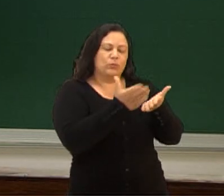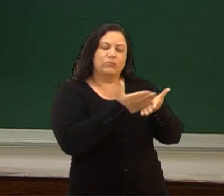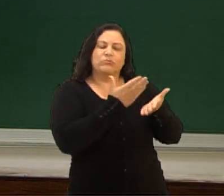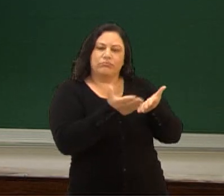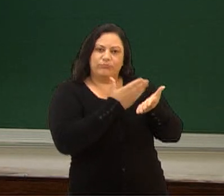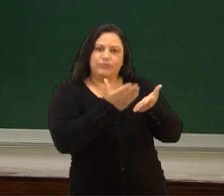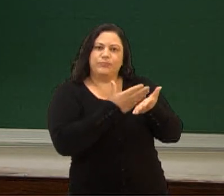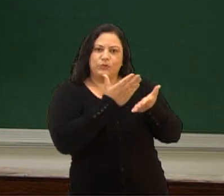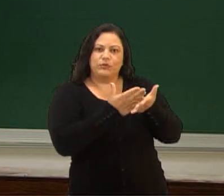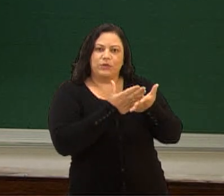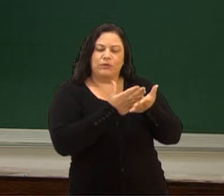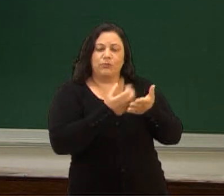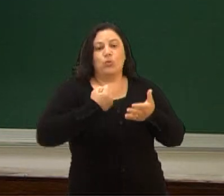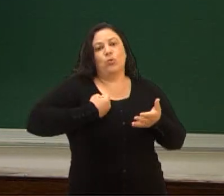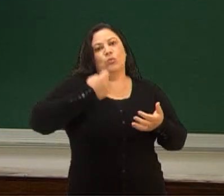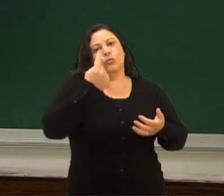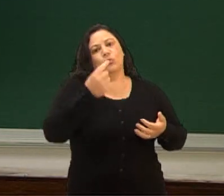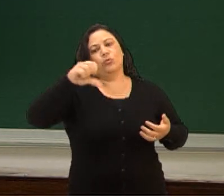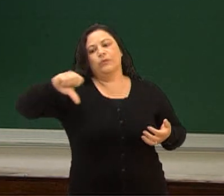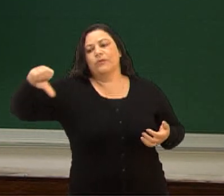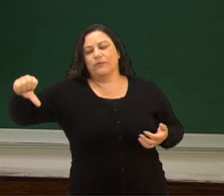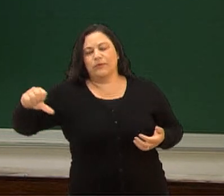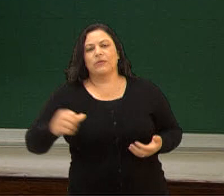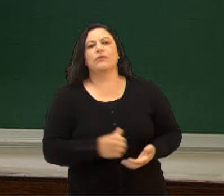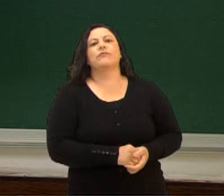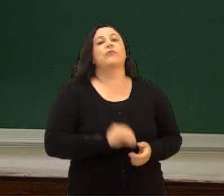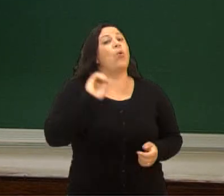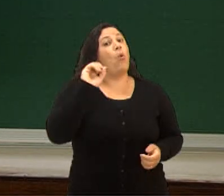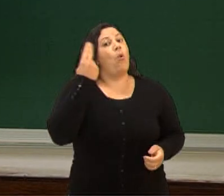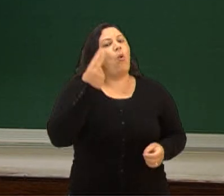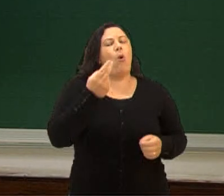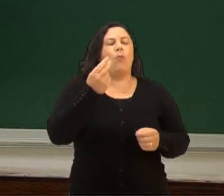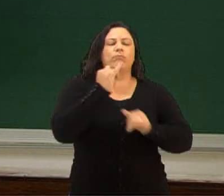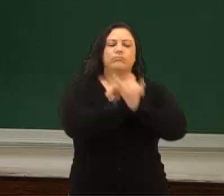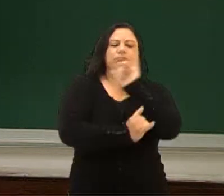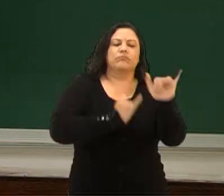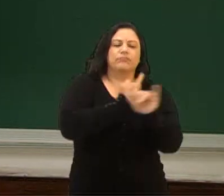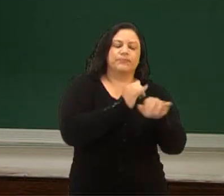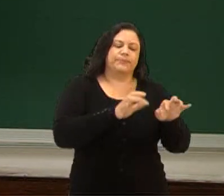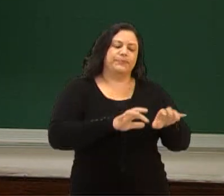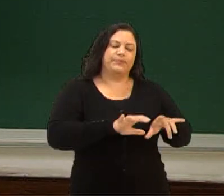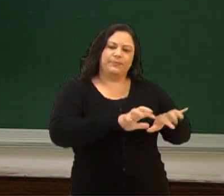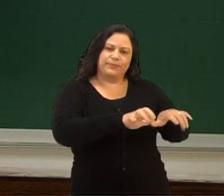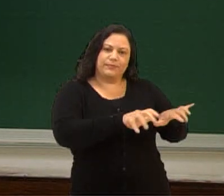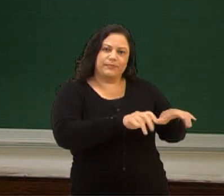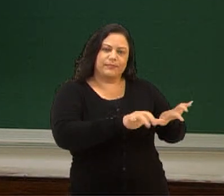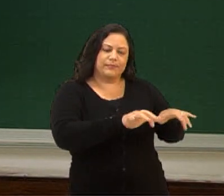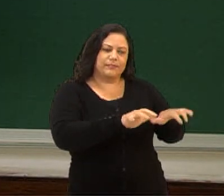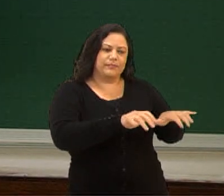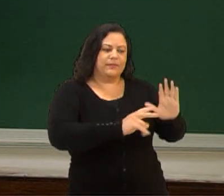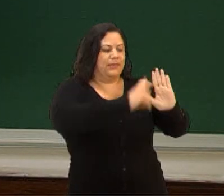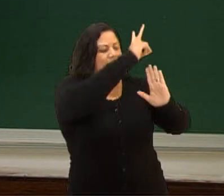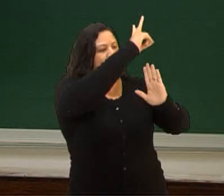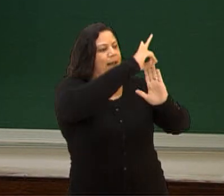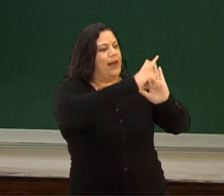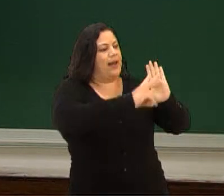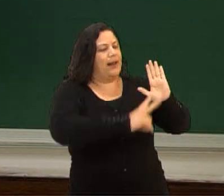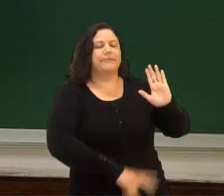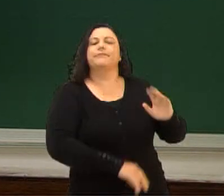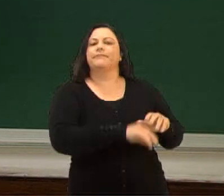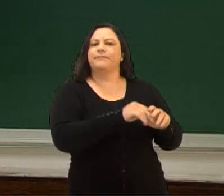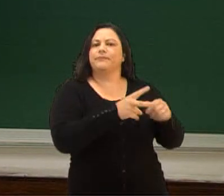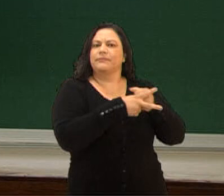página 199, ou então na internet. Digita lá, lista de verbos irregulares em inglês. Você vai encontrar